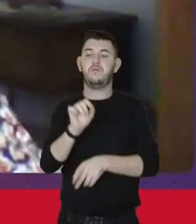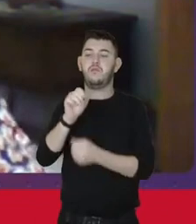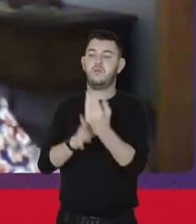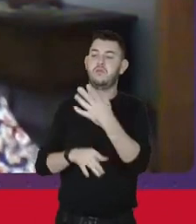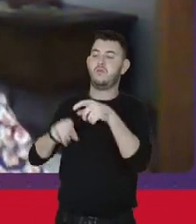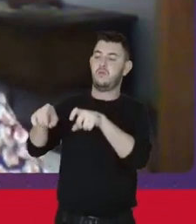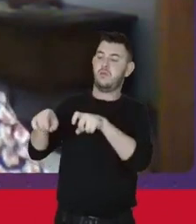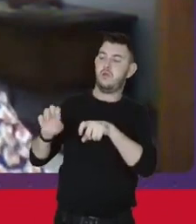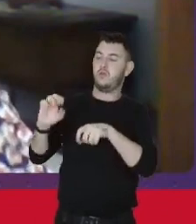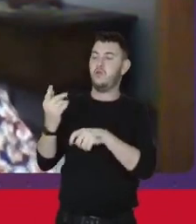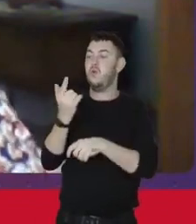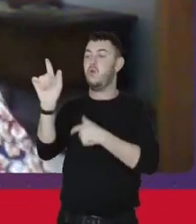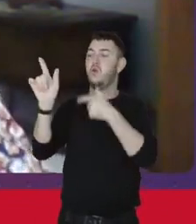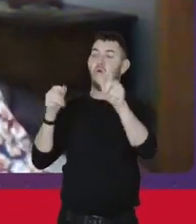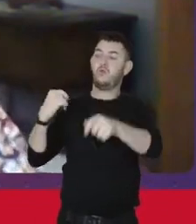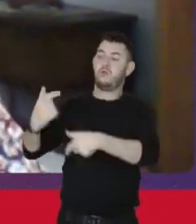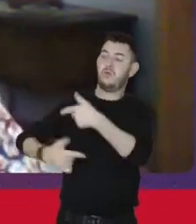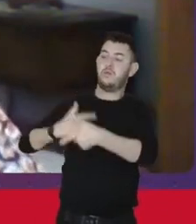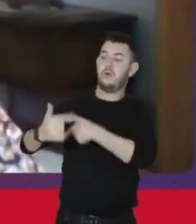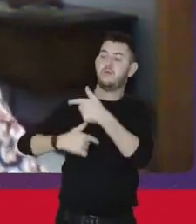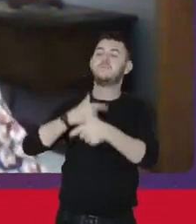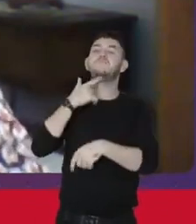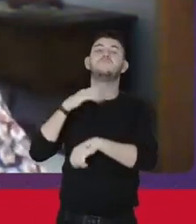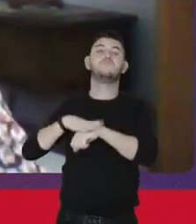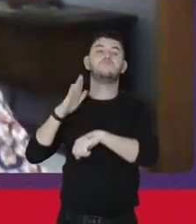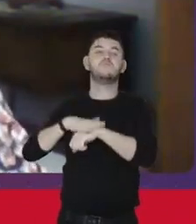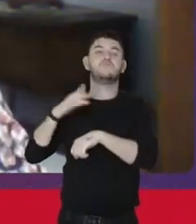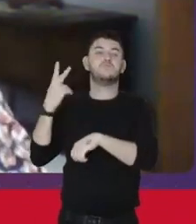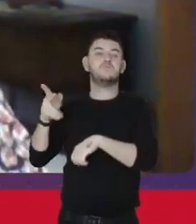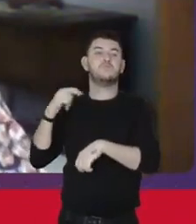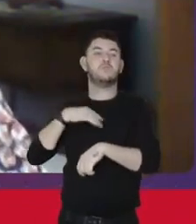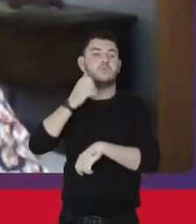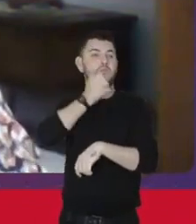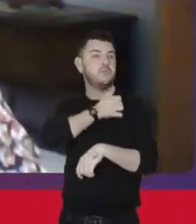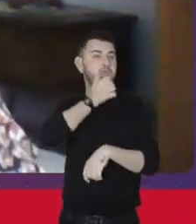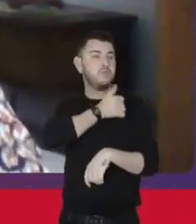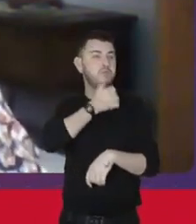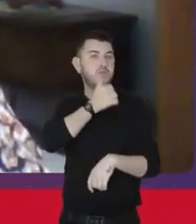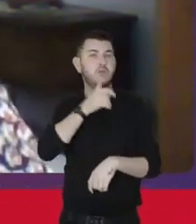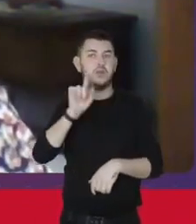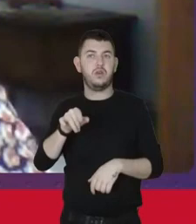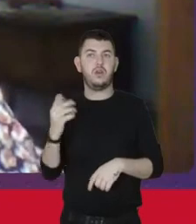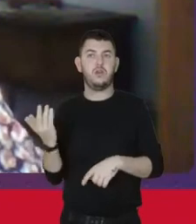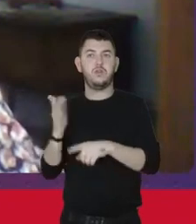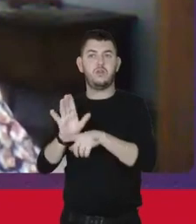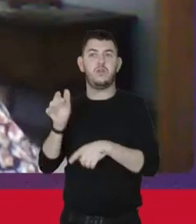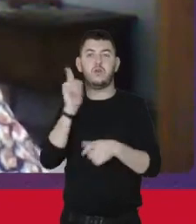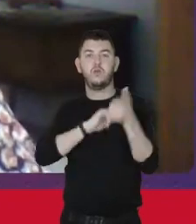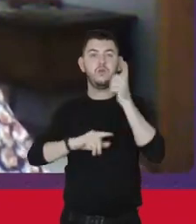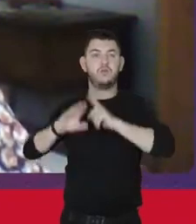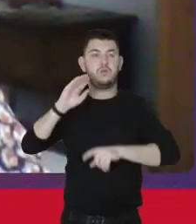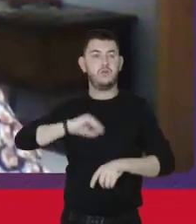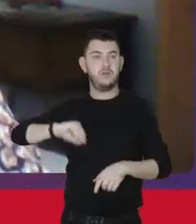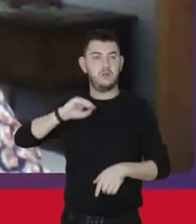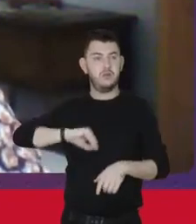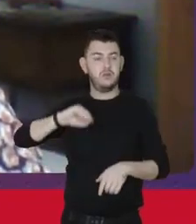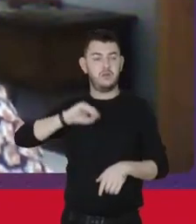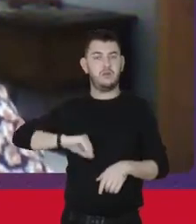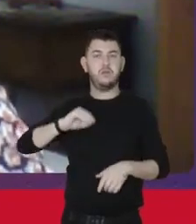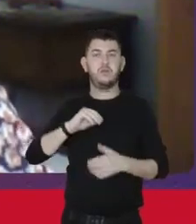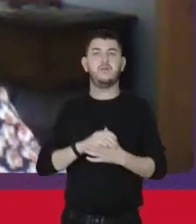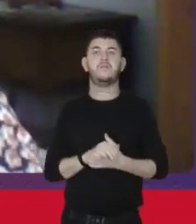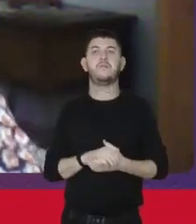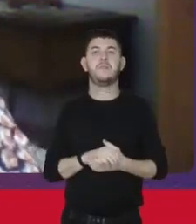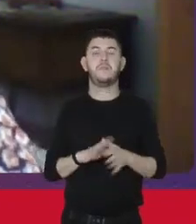em a produção de alimentos e que se reverte também na obtenção de renda para as